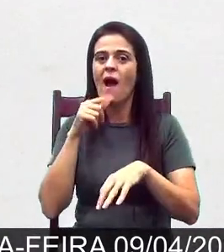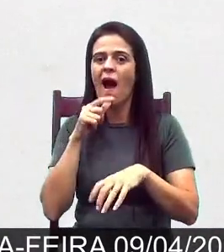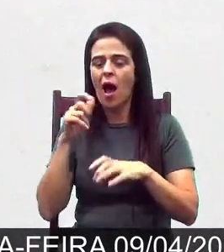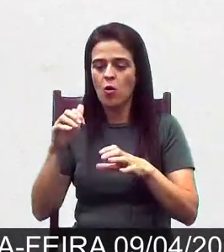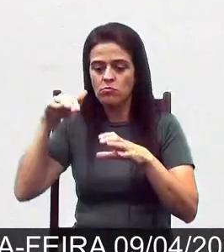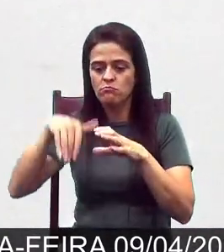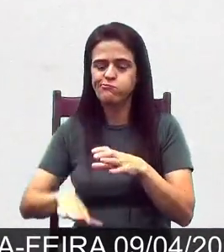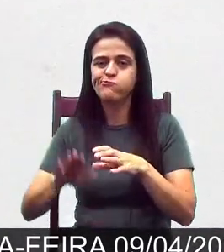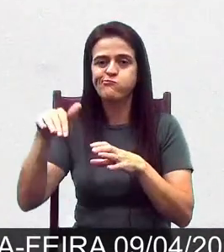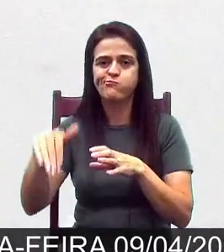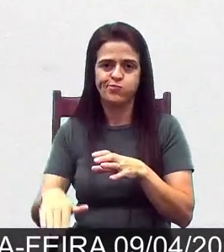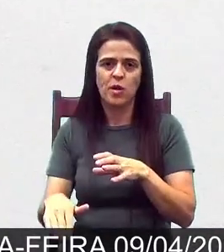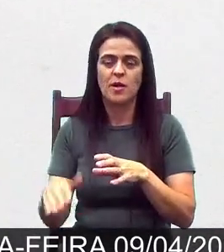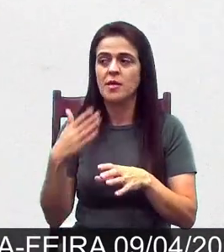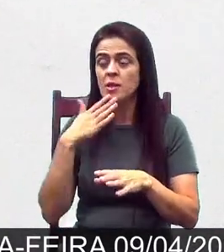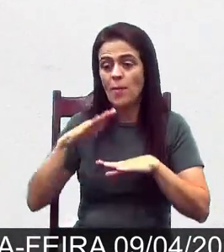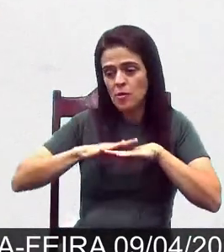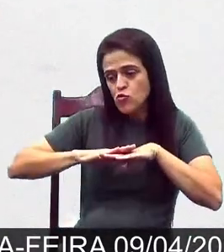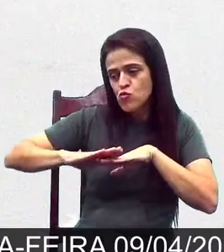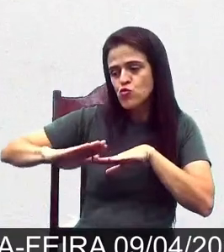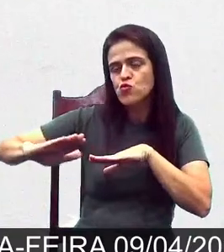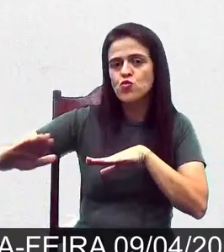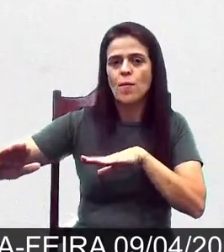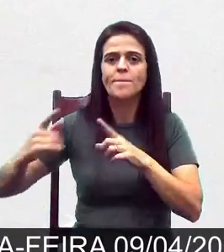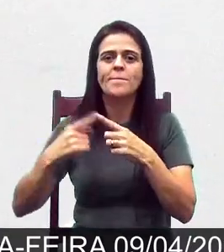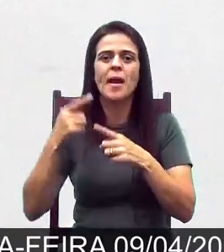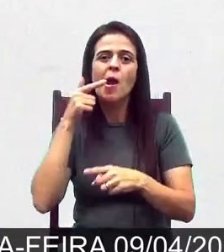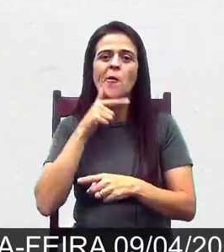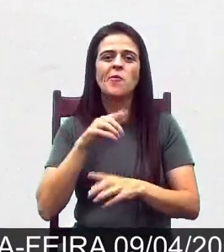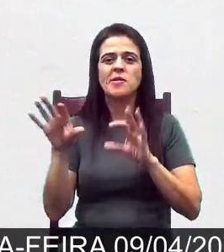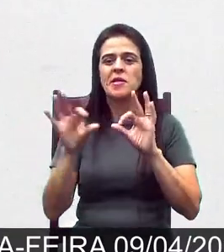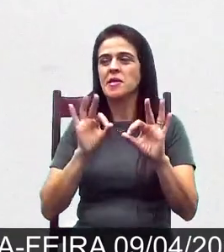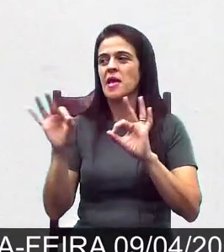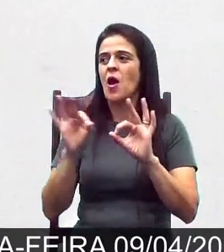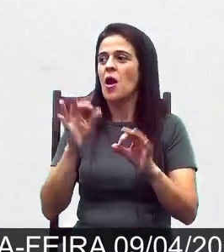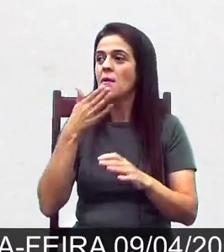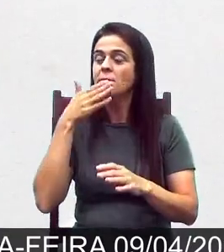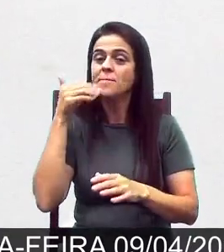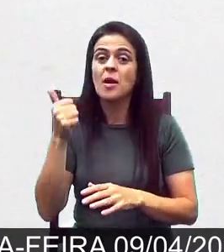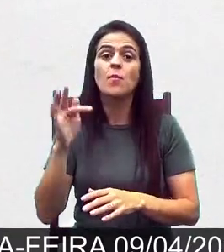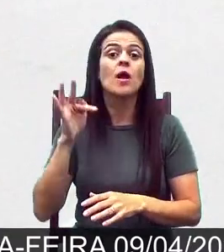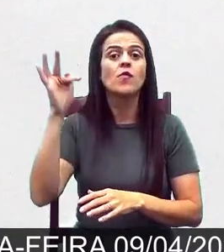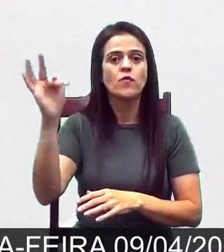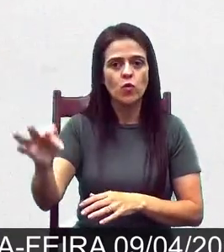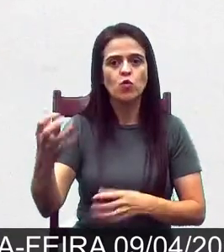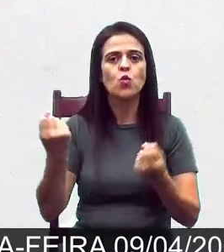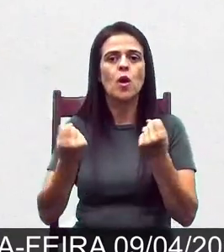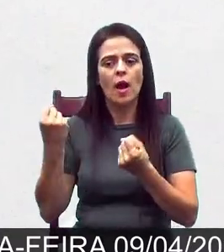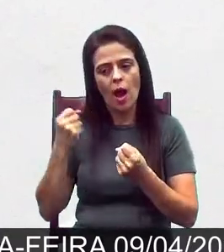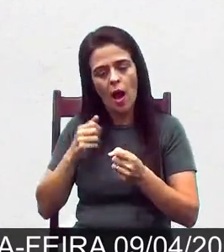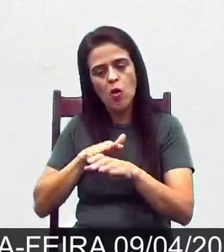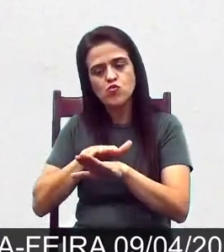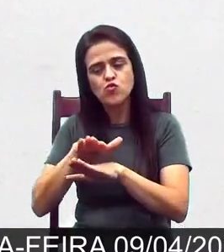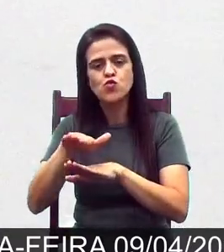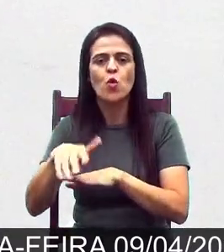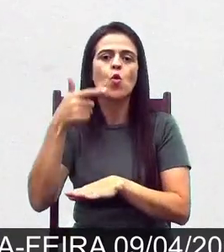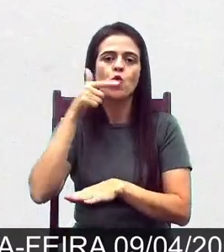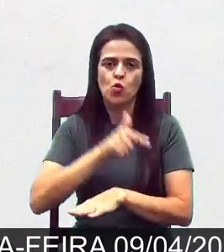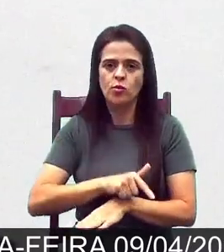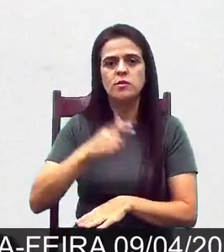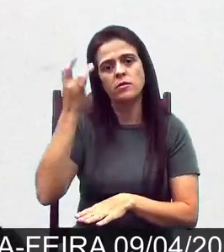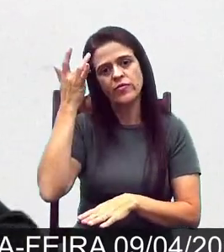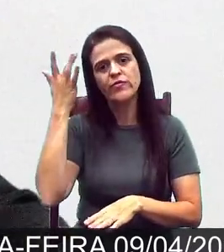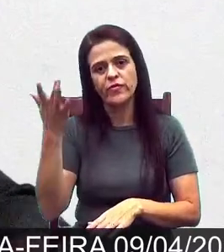e melhoramento daquela estrada para ficar aí em condições de utilização por parte dos usuários e